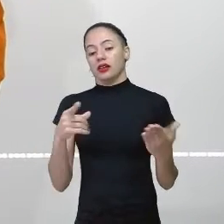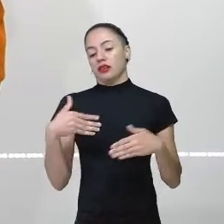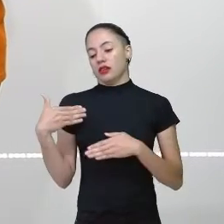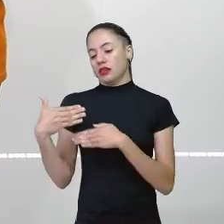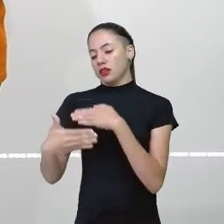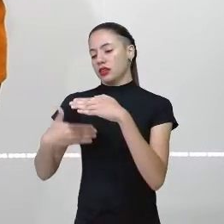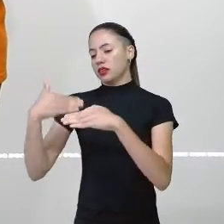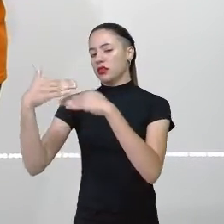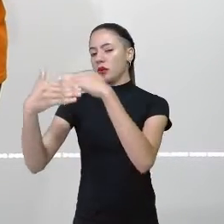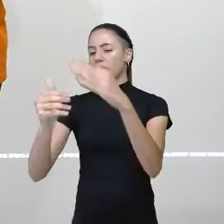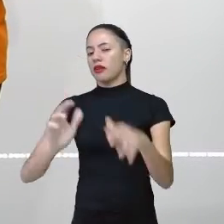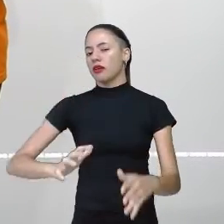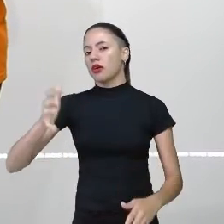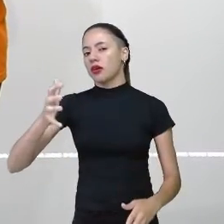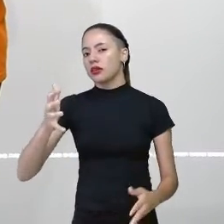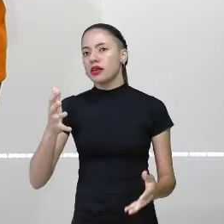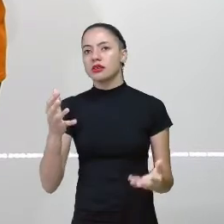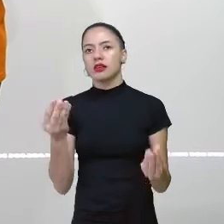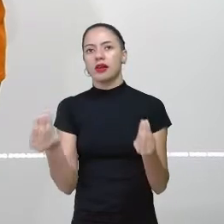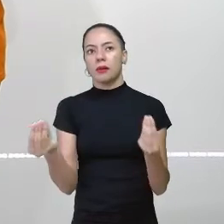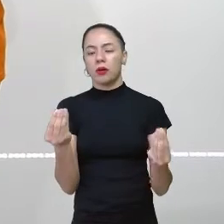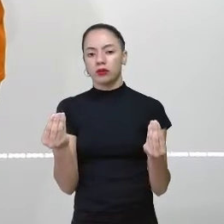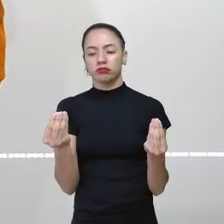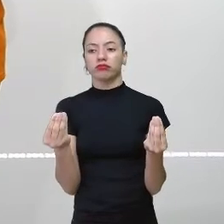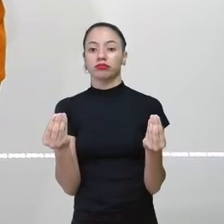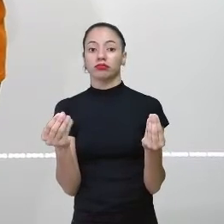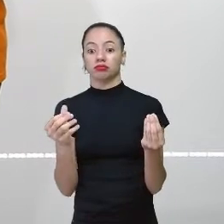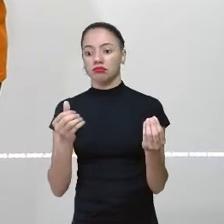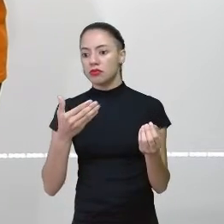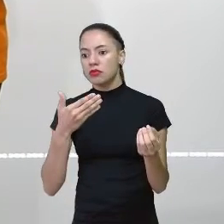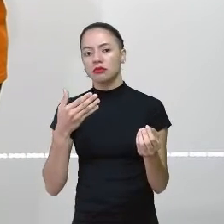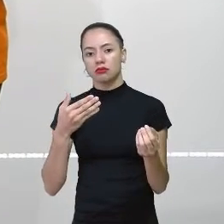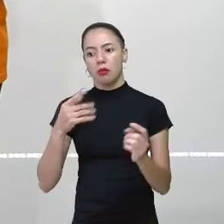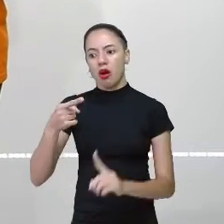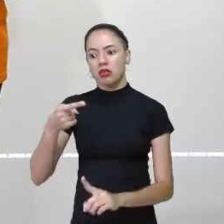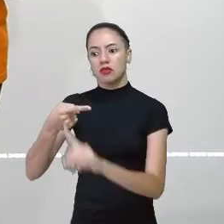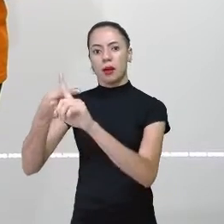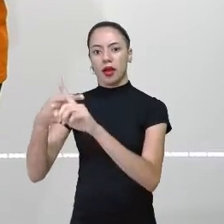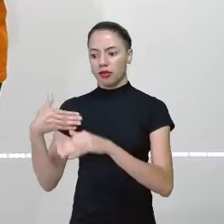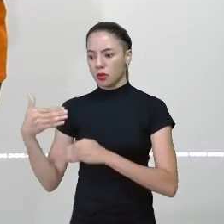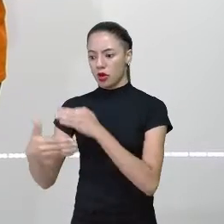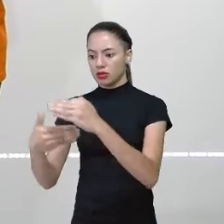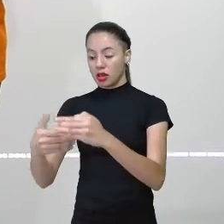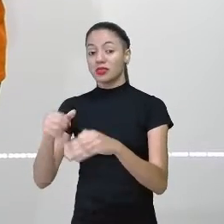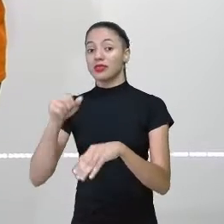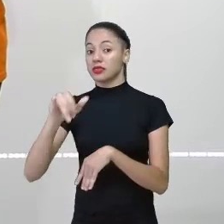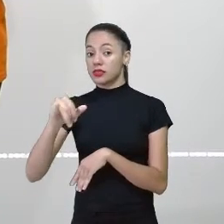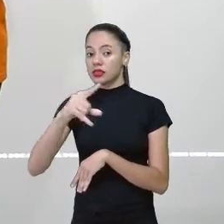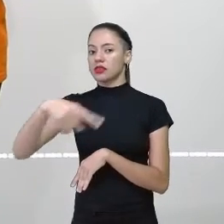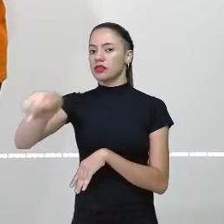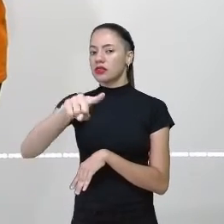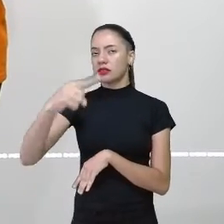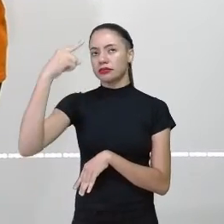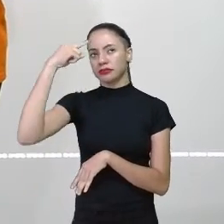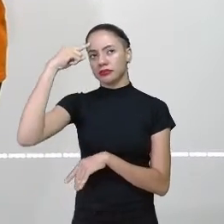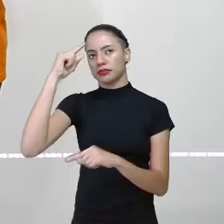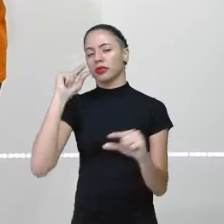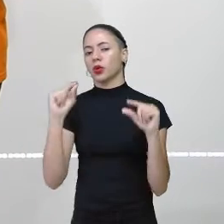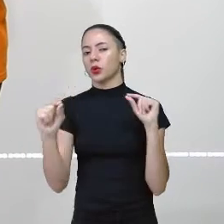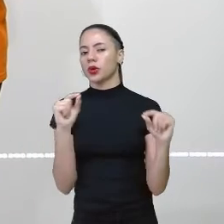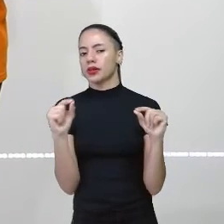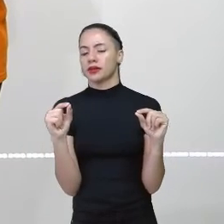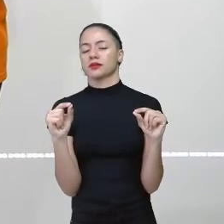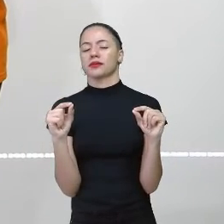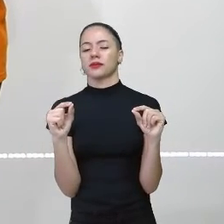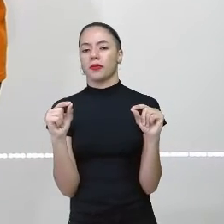vão acontecer, né, da melhor forma possível se a gente, né, no caso vocês, pensarem, né, de